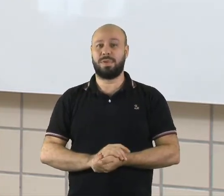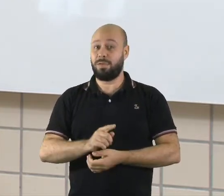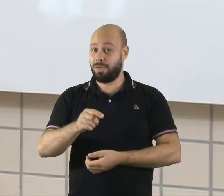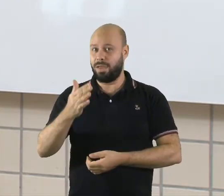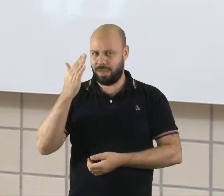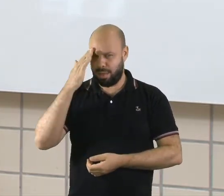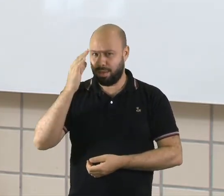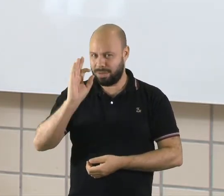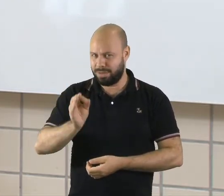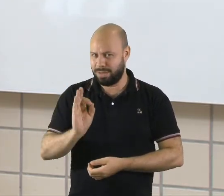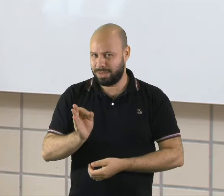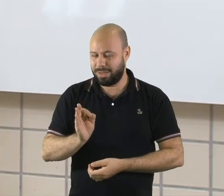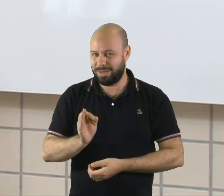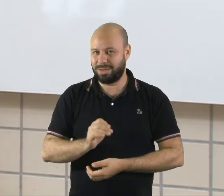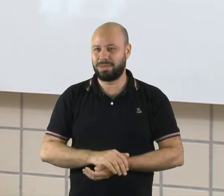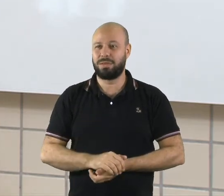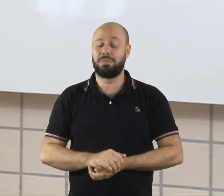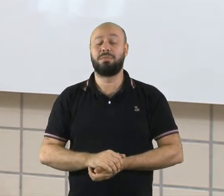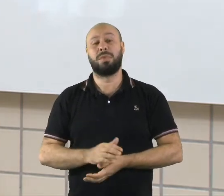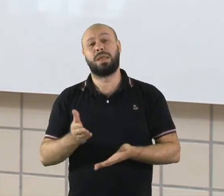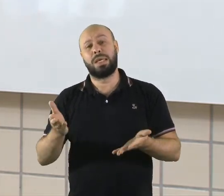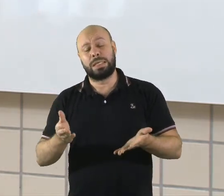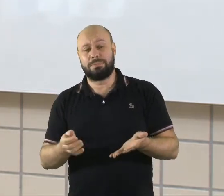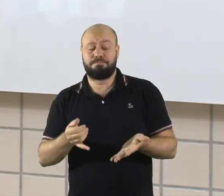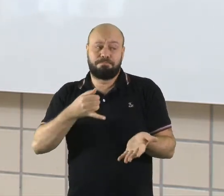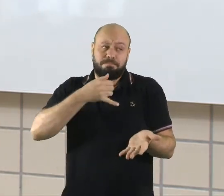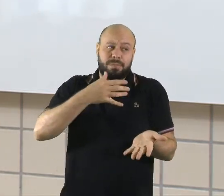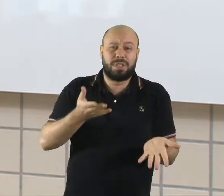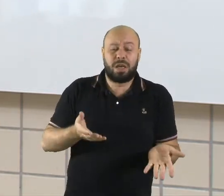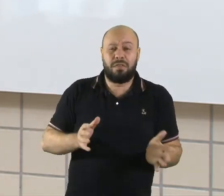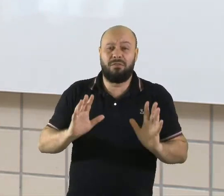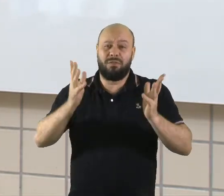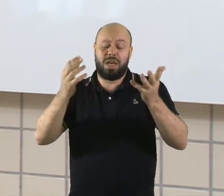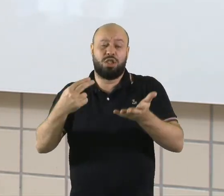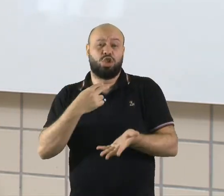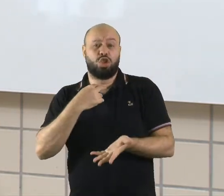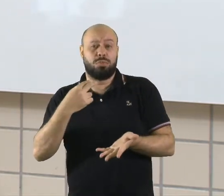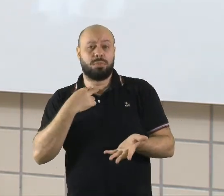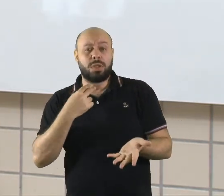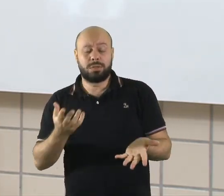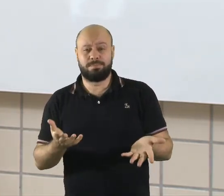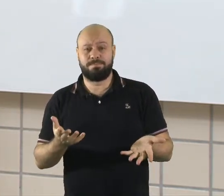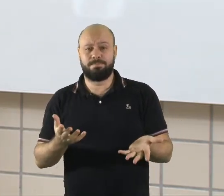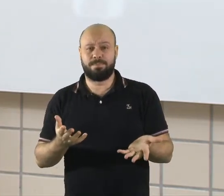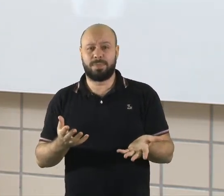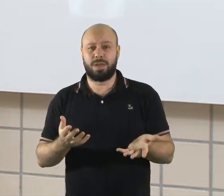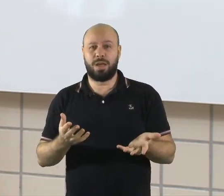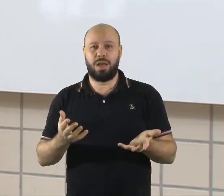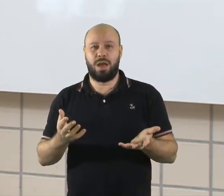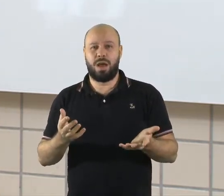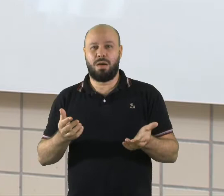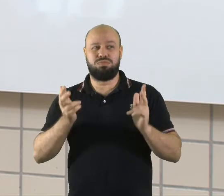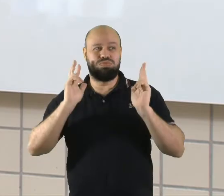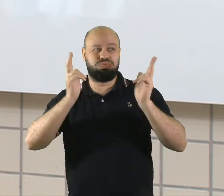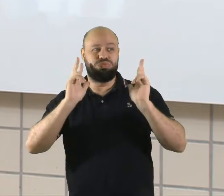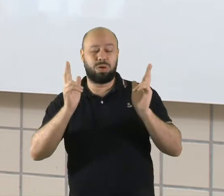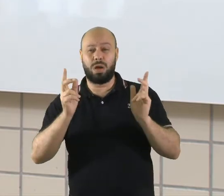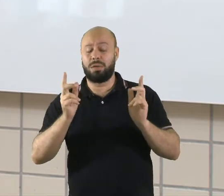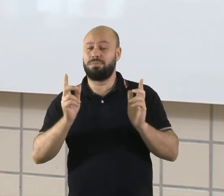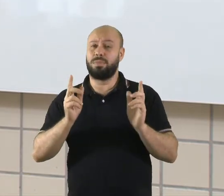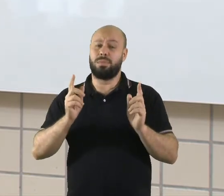disso? Infelizmente, esse ano não podemos ter festas, não podemos ter comemorações devido à